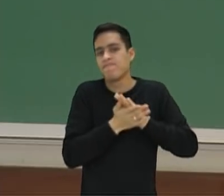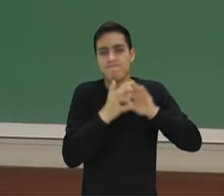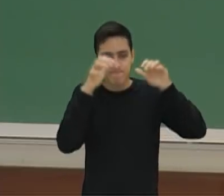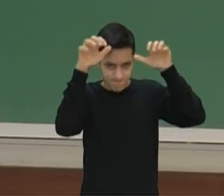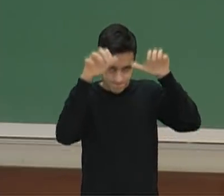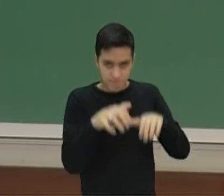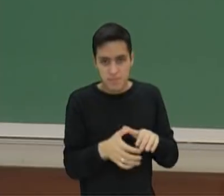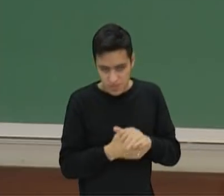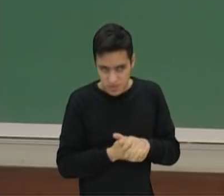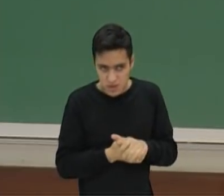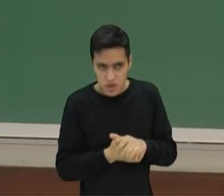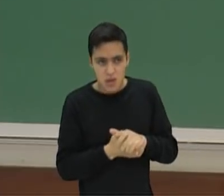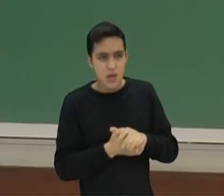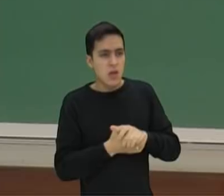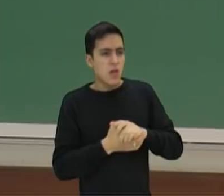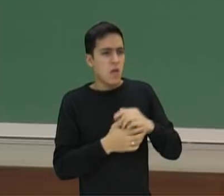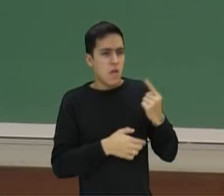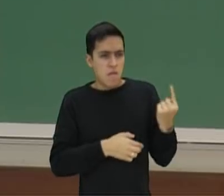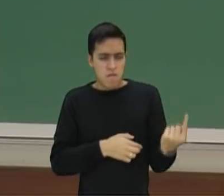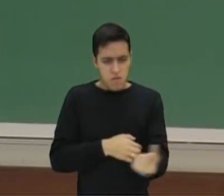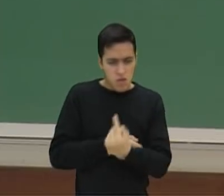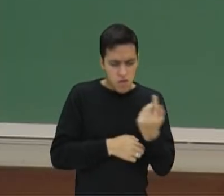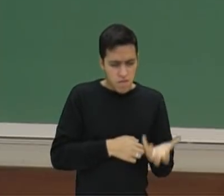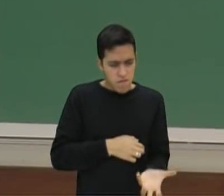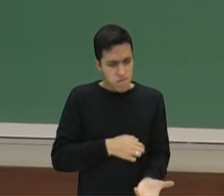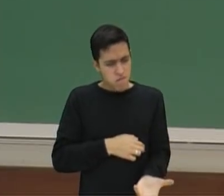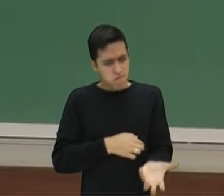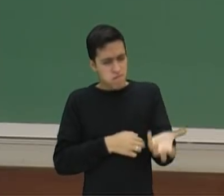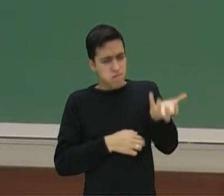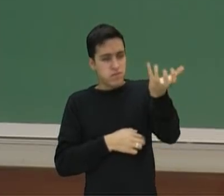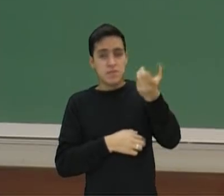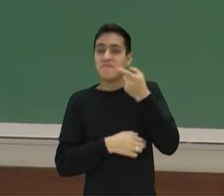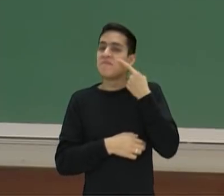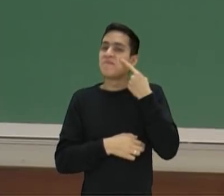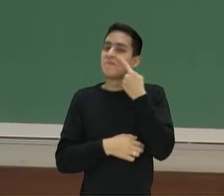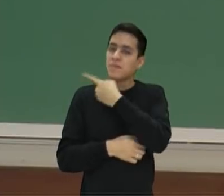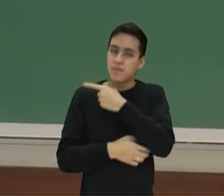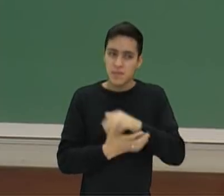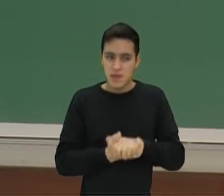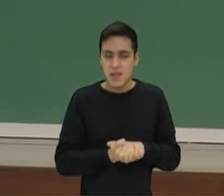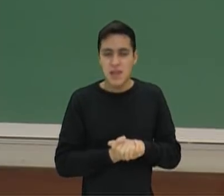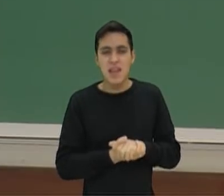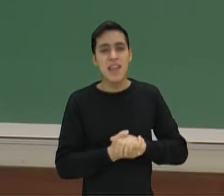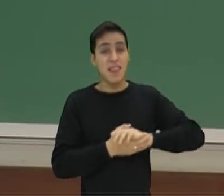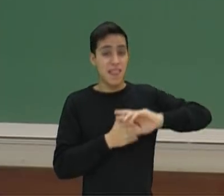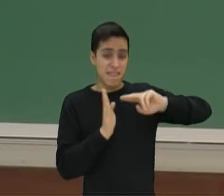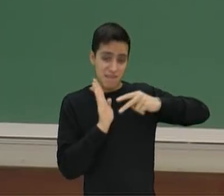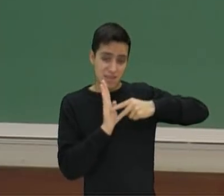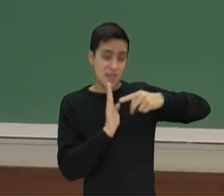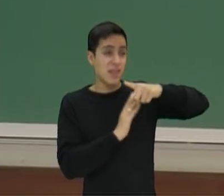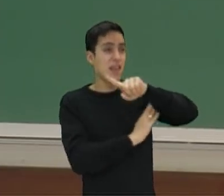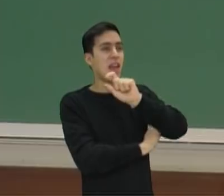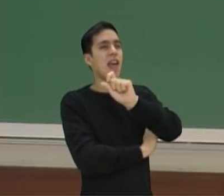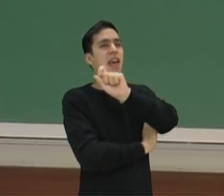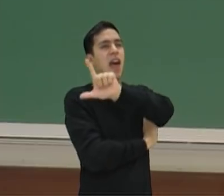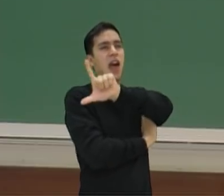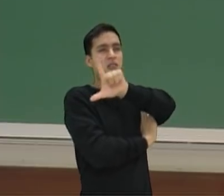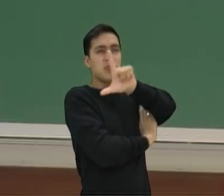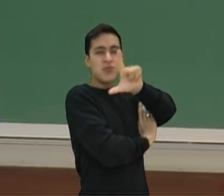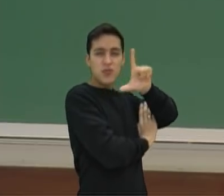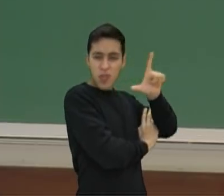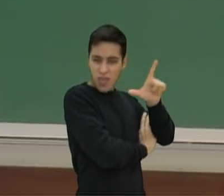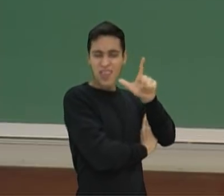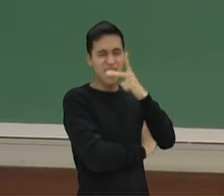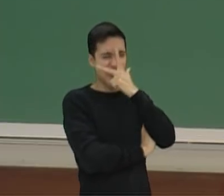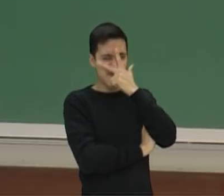Então, alta pressão, olhem aqui a imagem, é aquele céuzinho azul, que chama-se